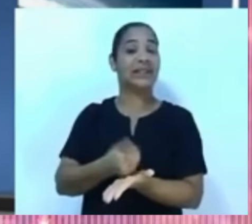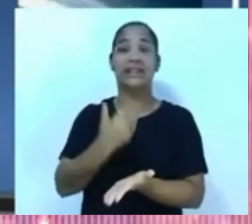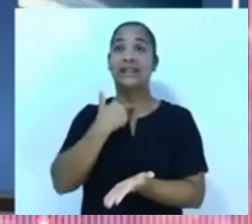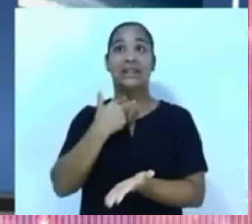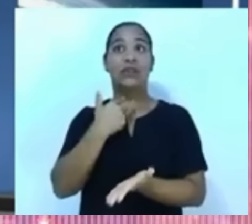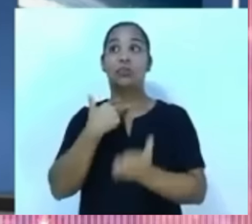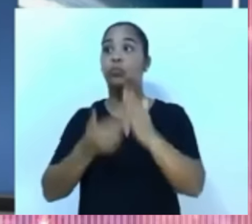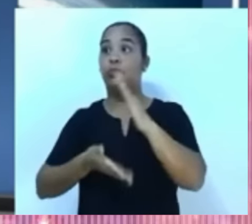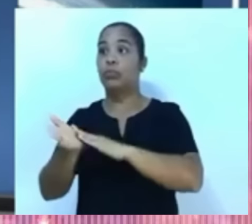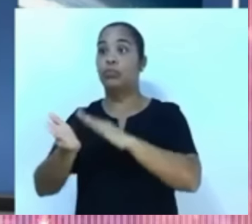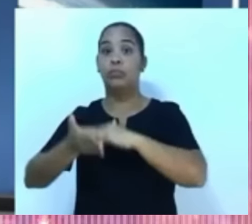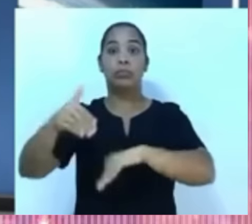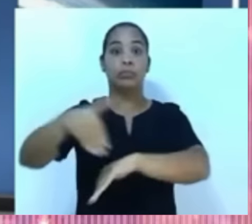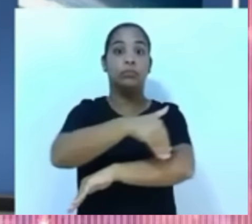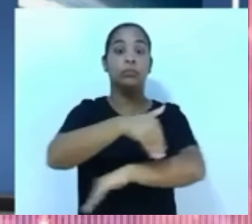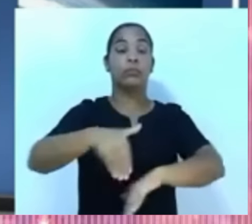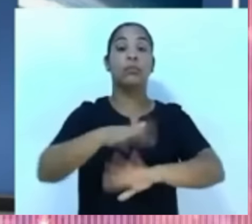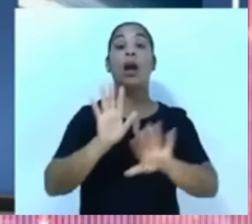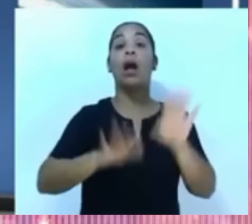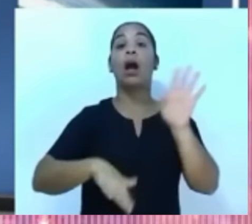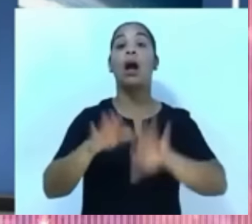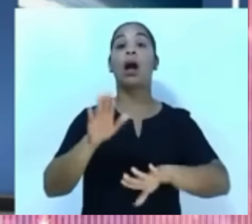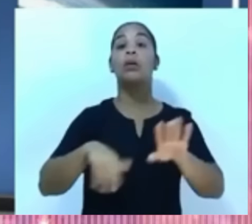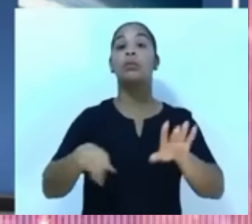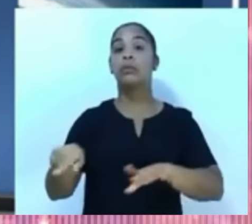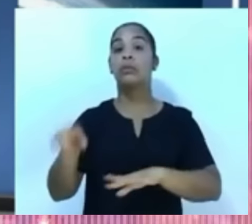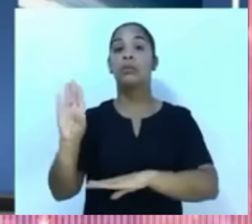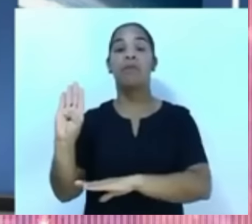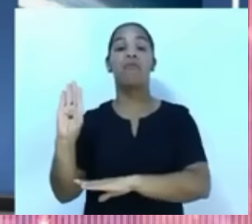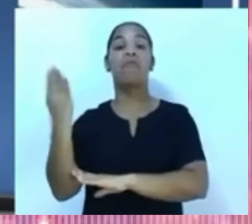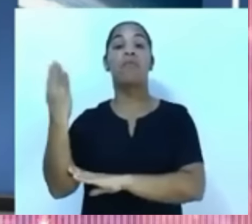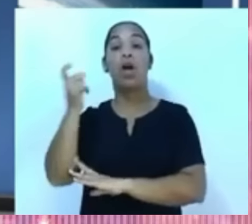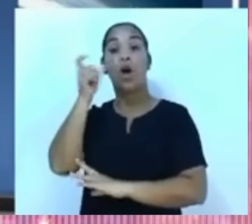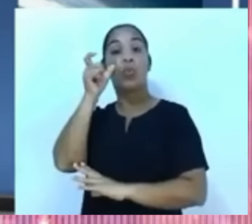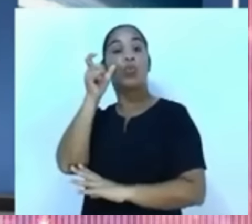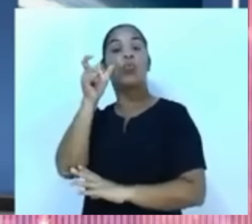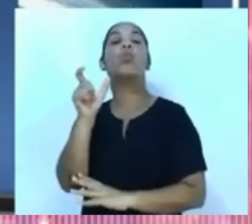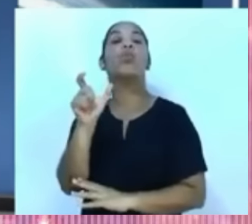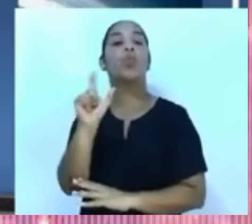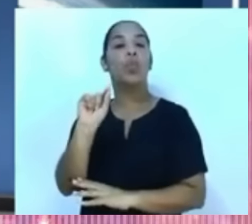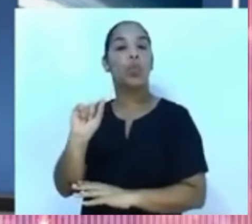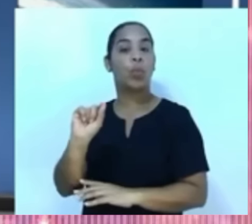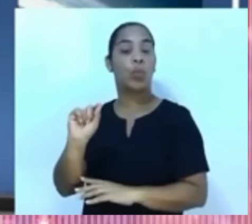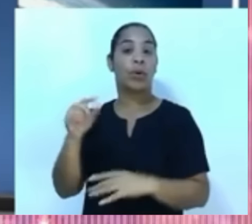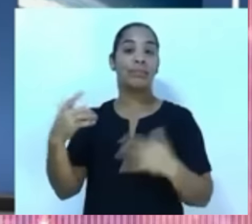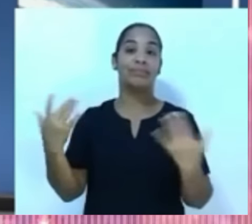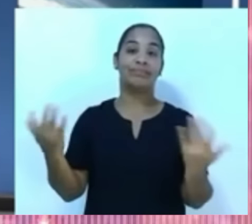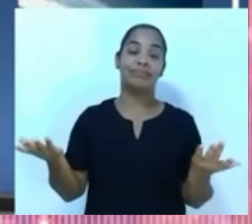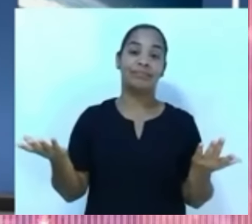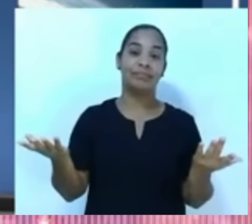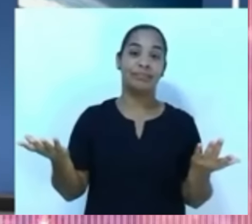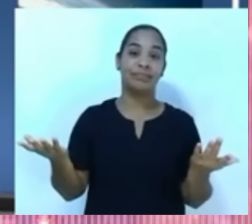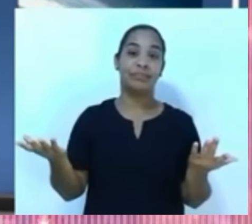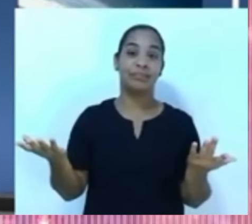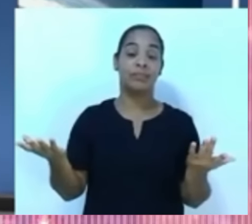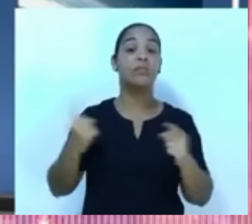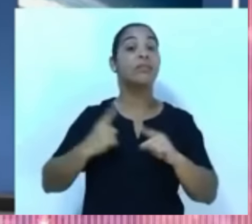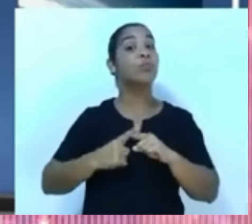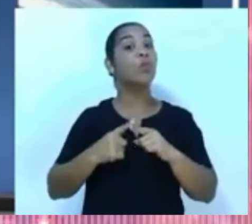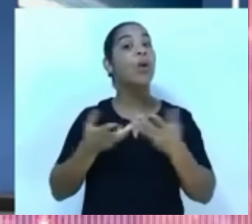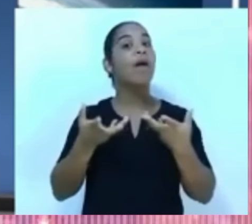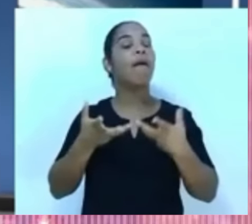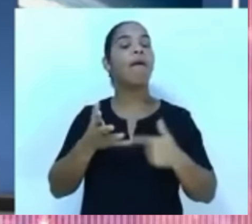ou de leis que foram falsificadas para interesses de natureza nem sempre digna para poder